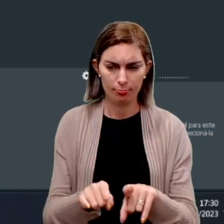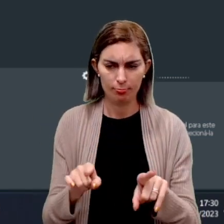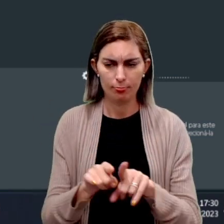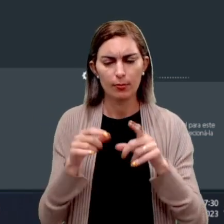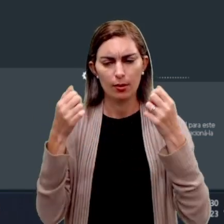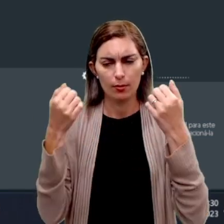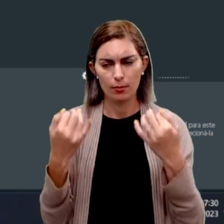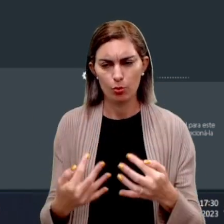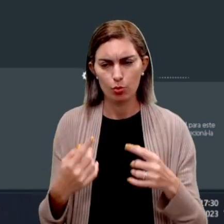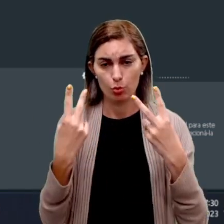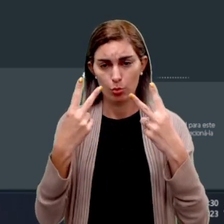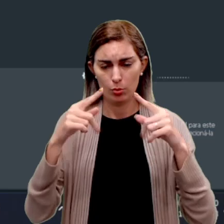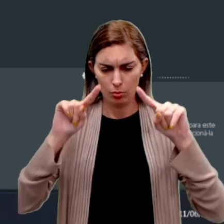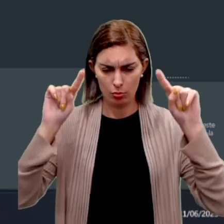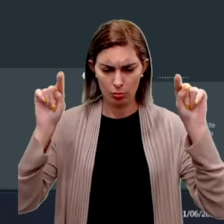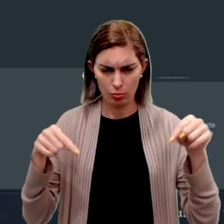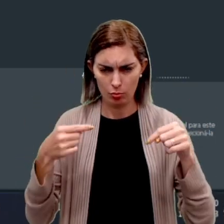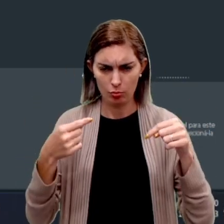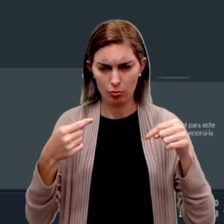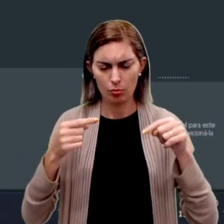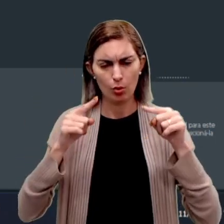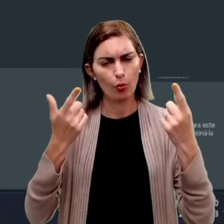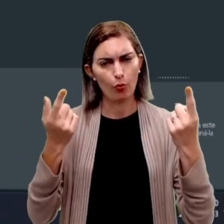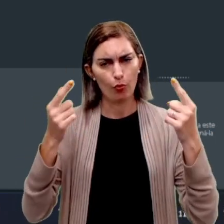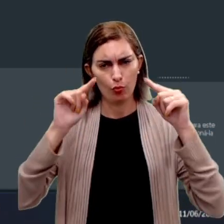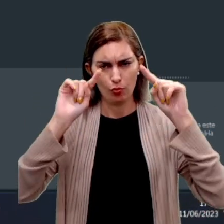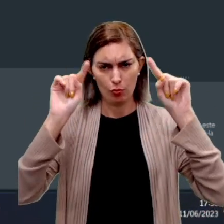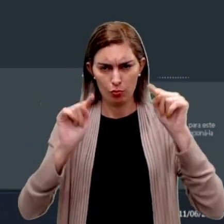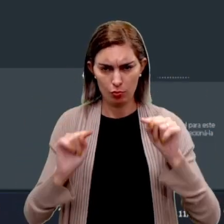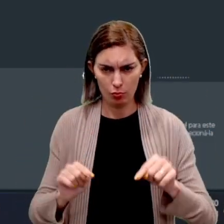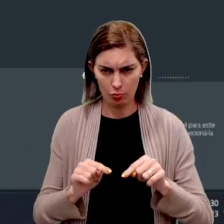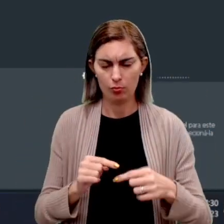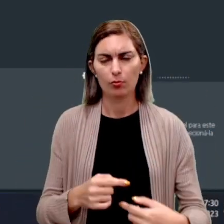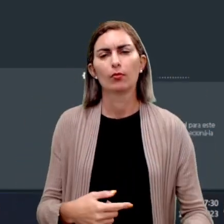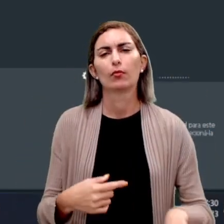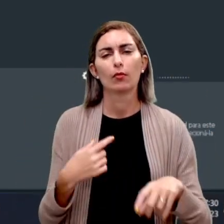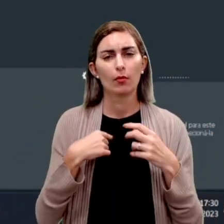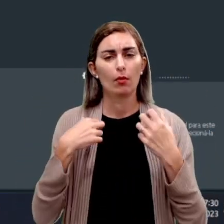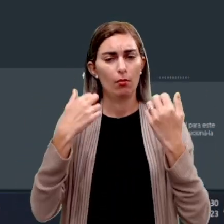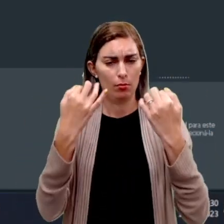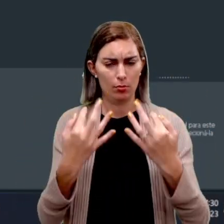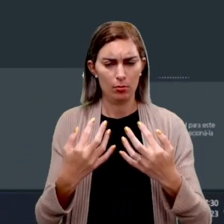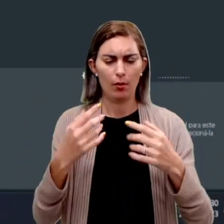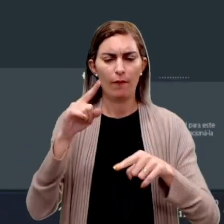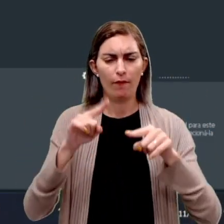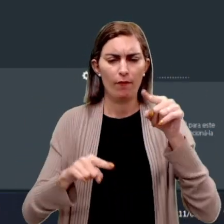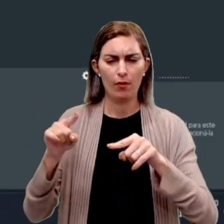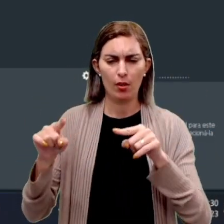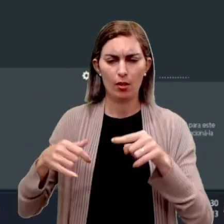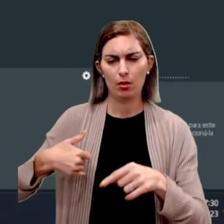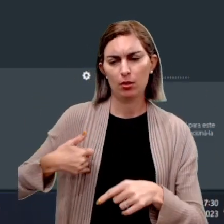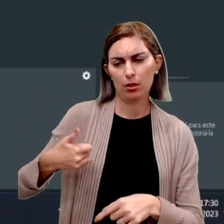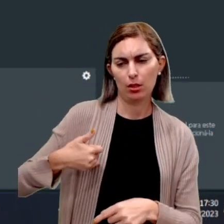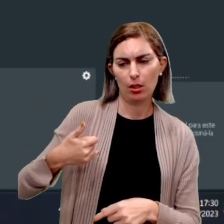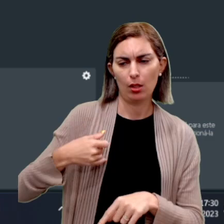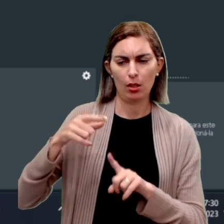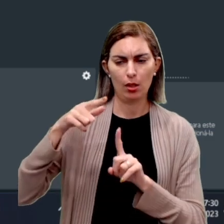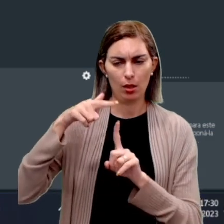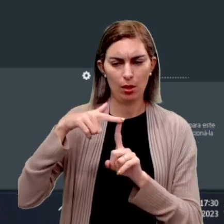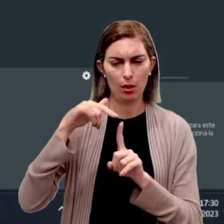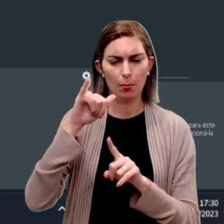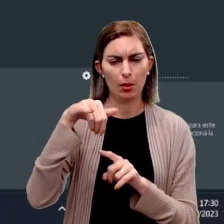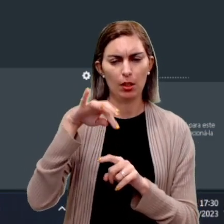por 2 chaves, uma que abre e outra que fecha. Eu declaro a variável idade do tipo